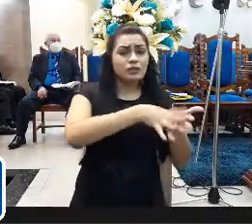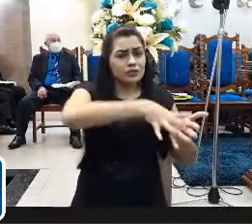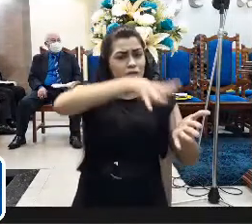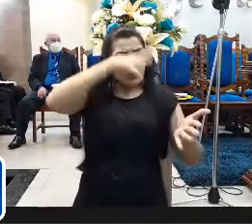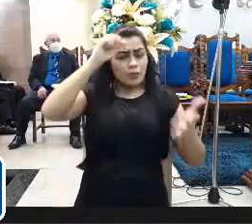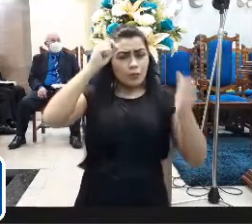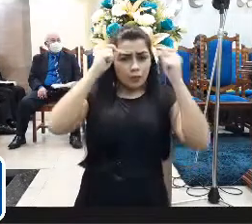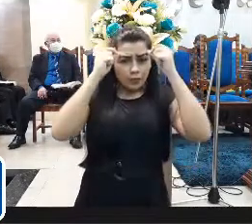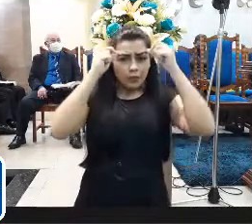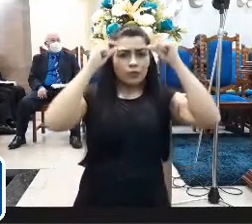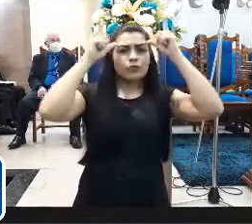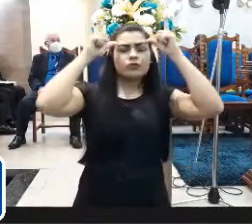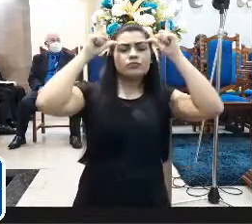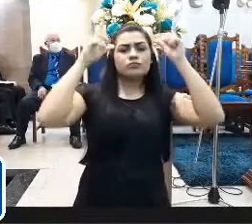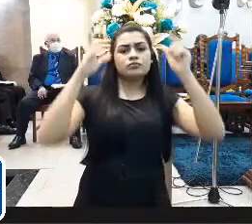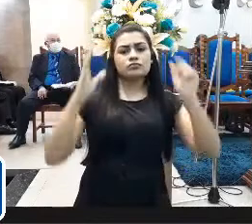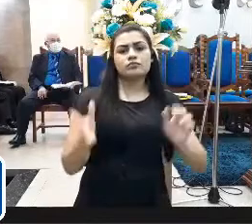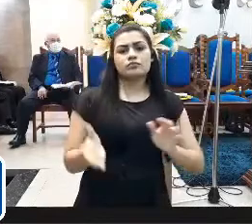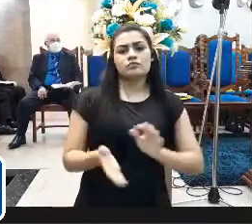Cinja o seu entendimento.